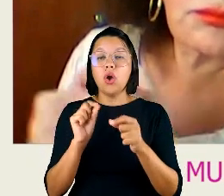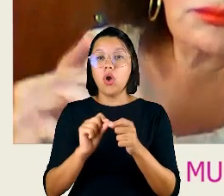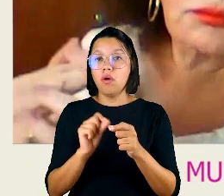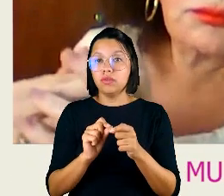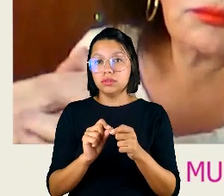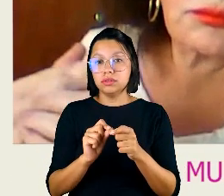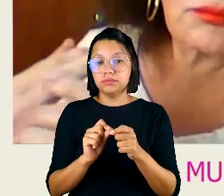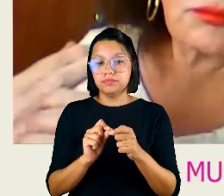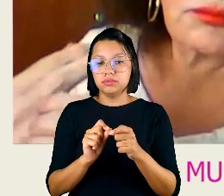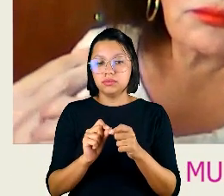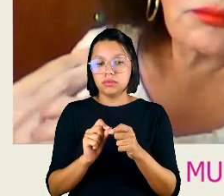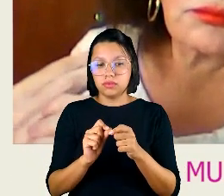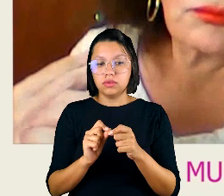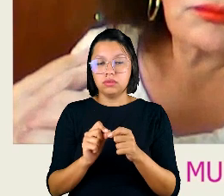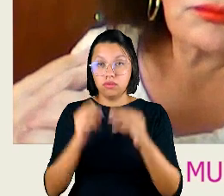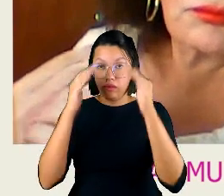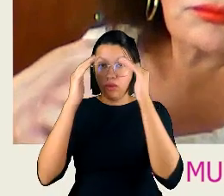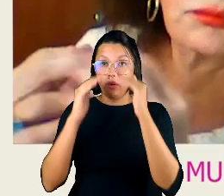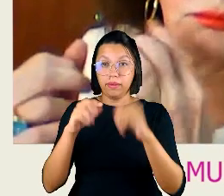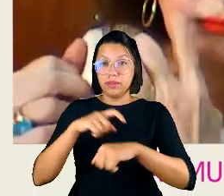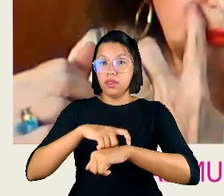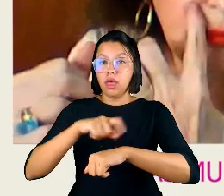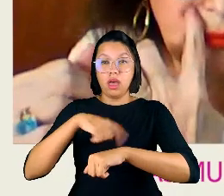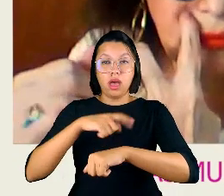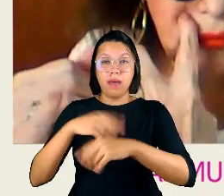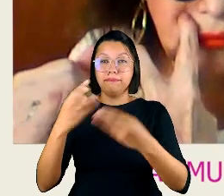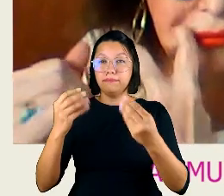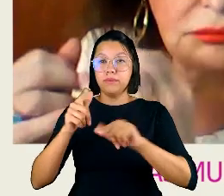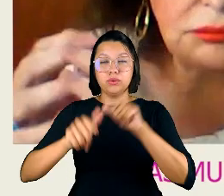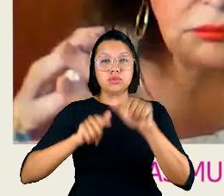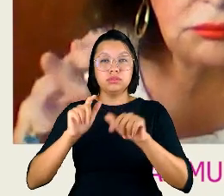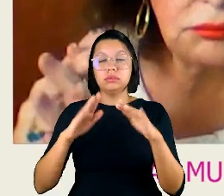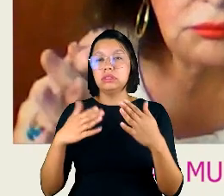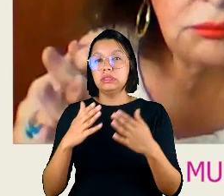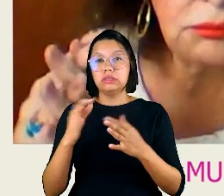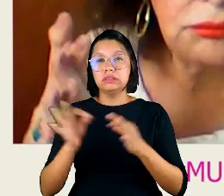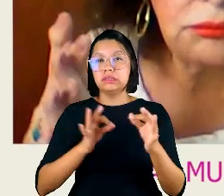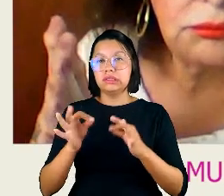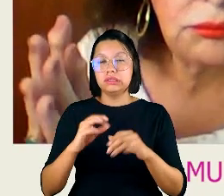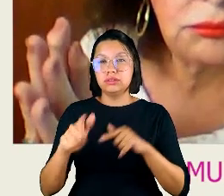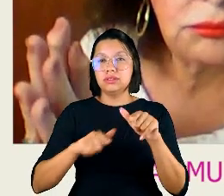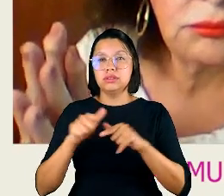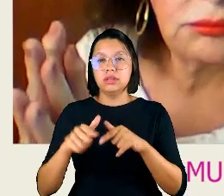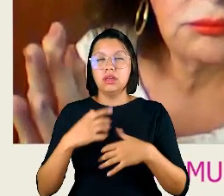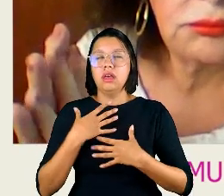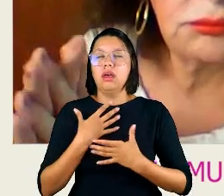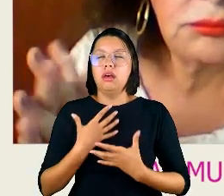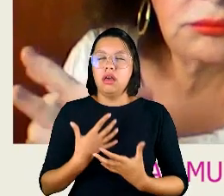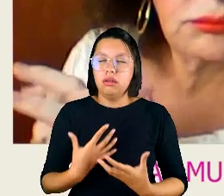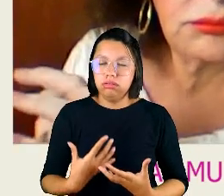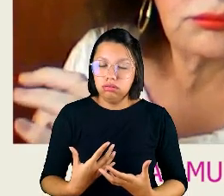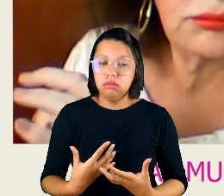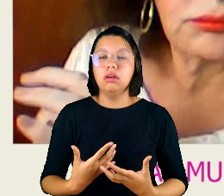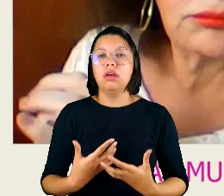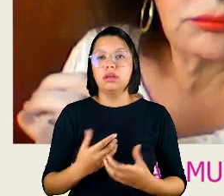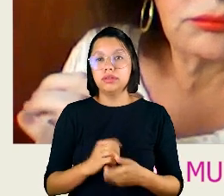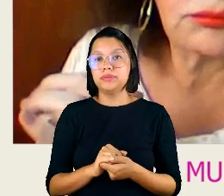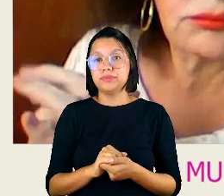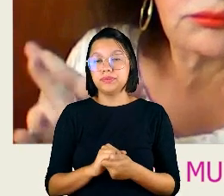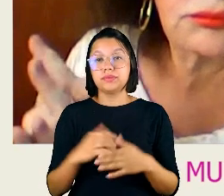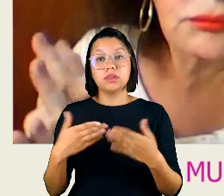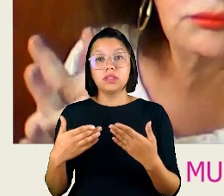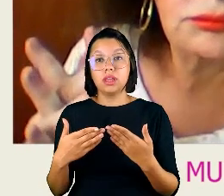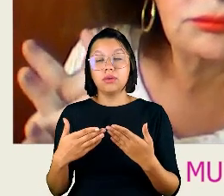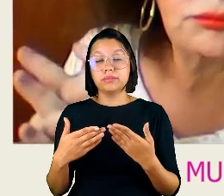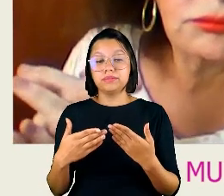horas excessivas de trabalho, então a dinâmicas de trabalho exaustivos, né, e ainda por cima, muitas